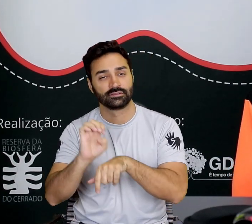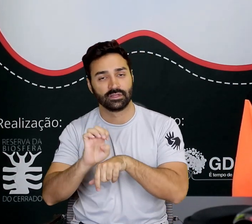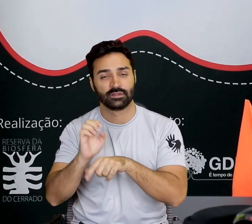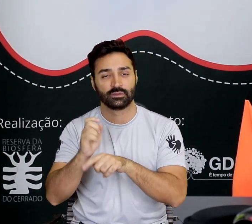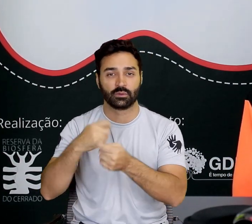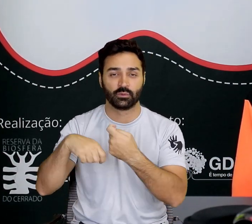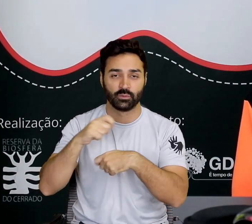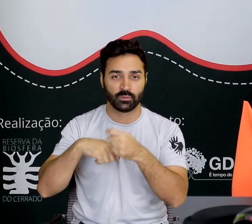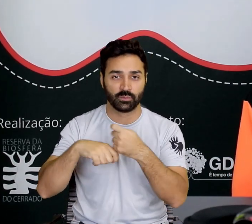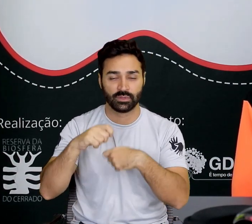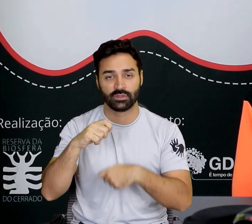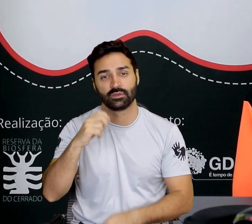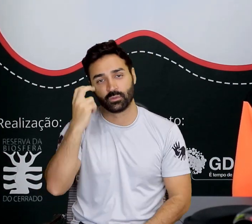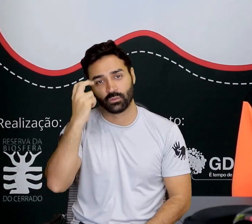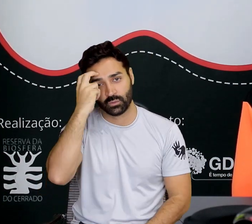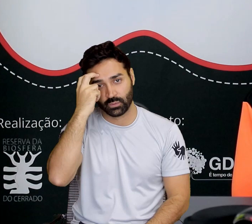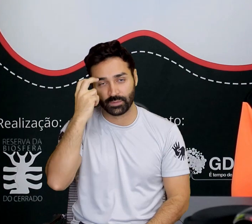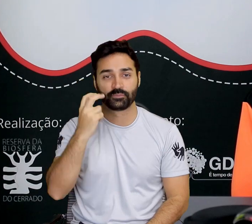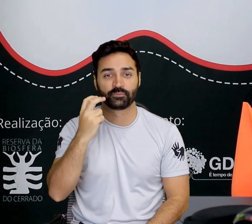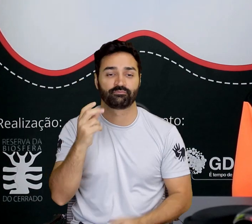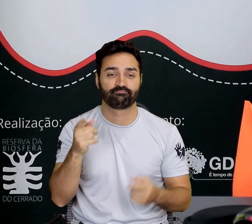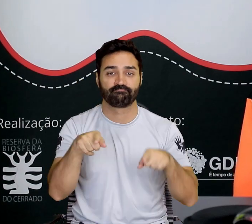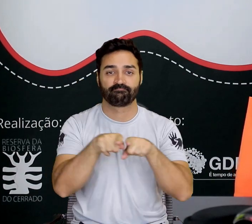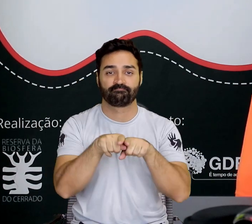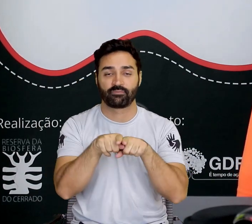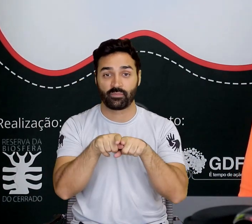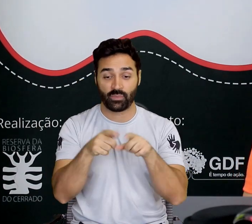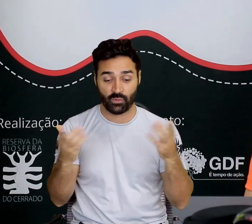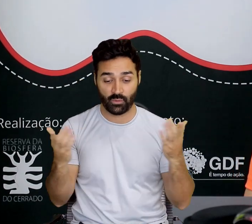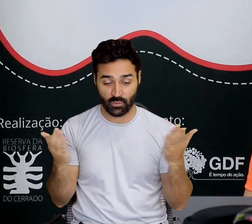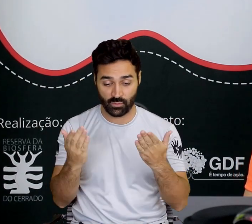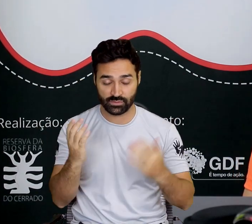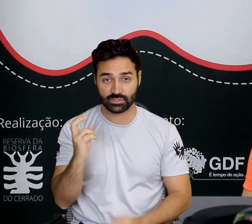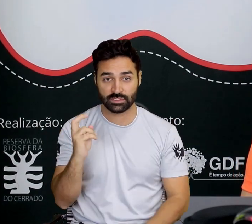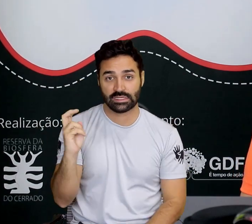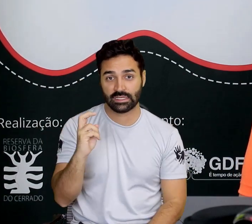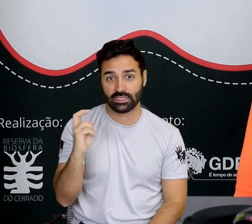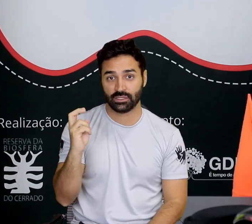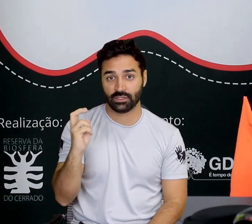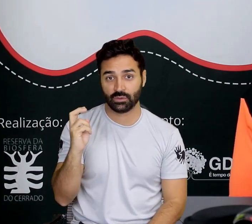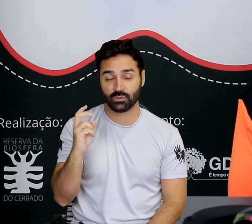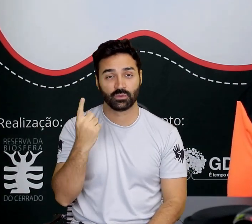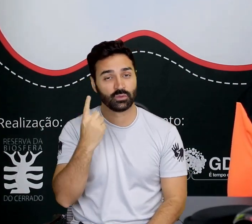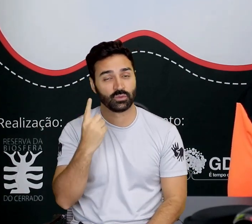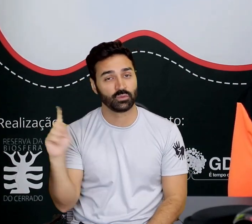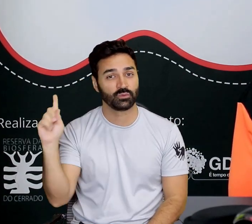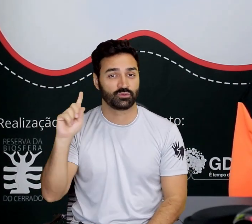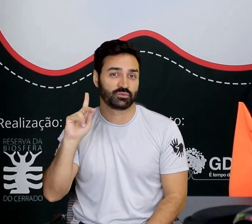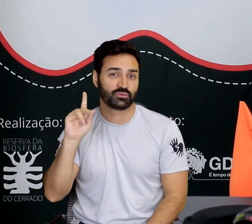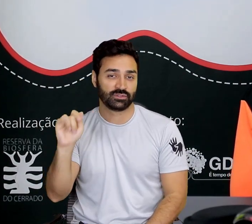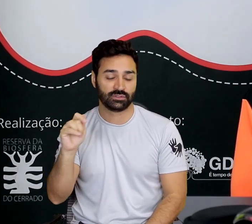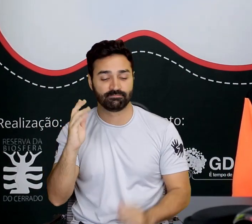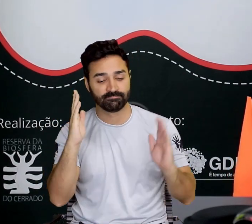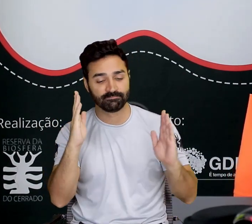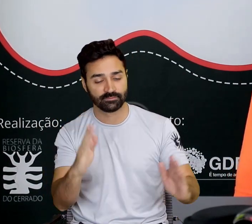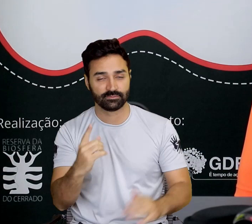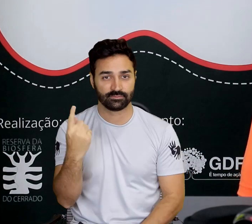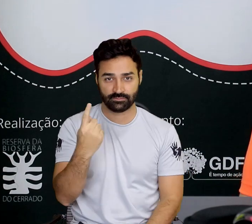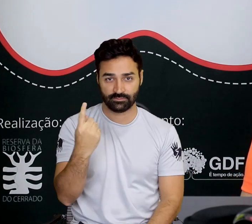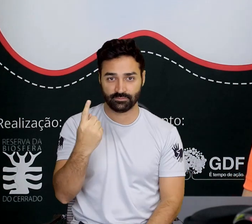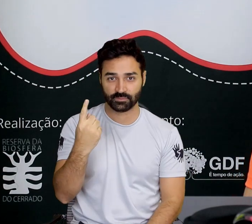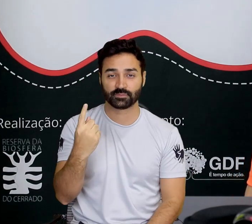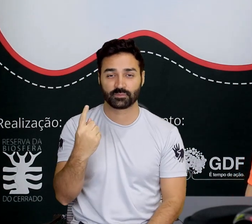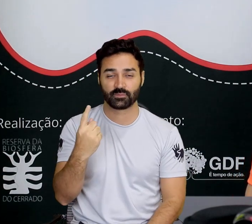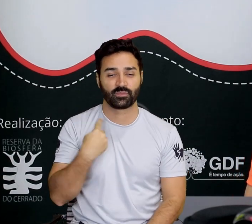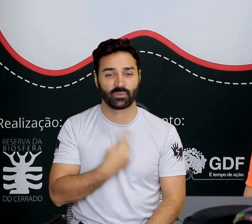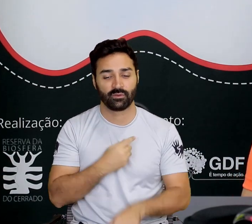Economia Criativa. E nós chegamos ao que é o nosso quinto e último dia desse módulo 1 da